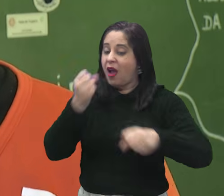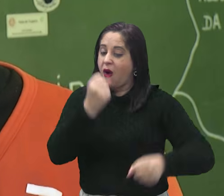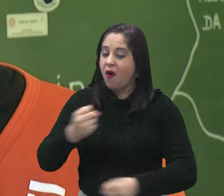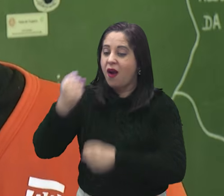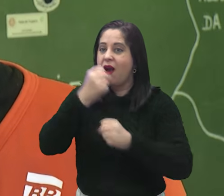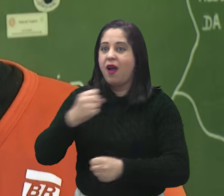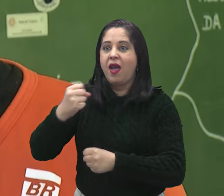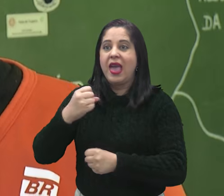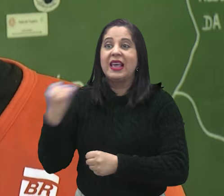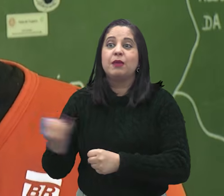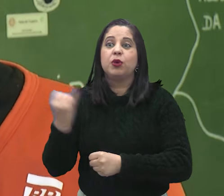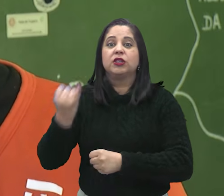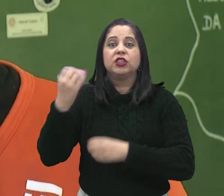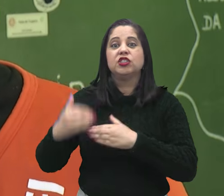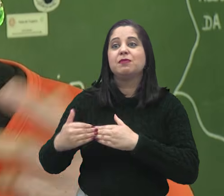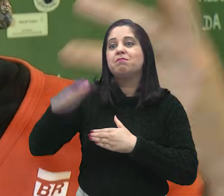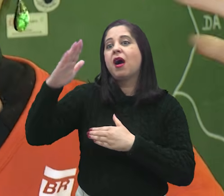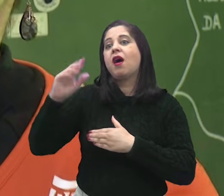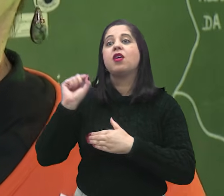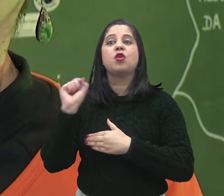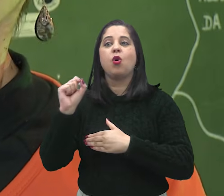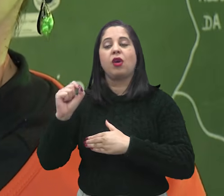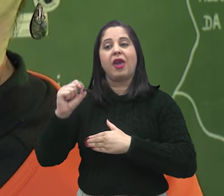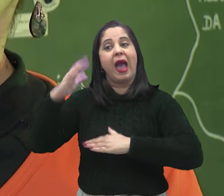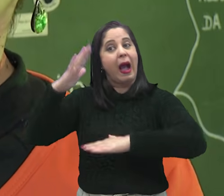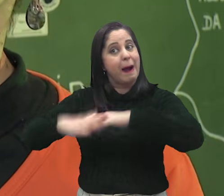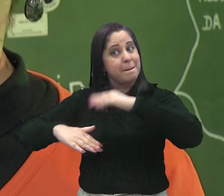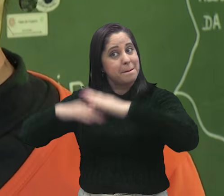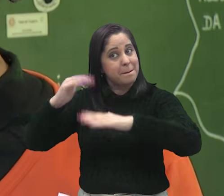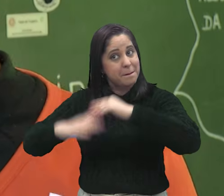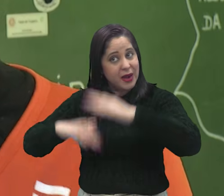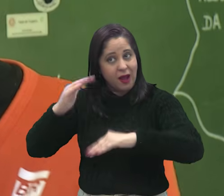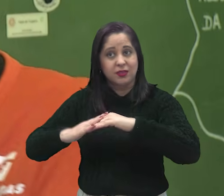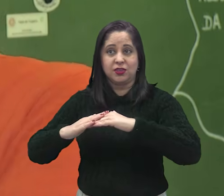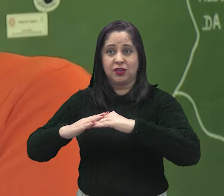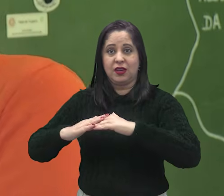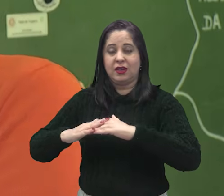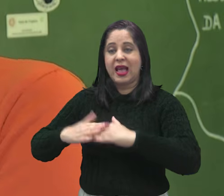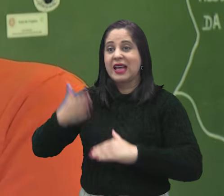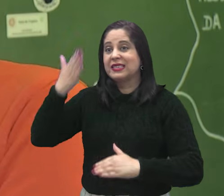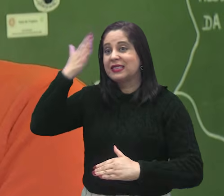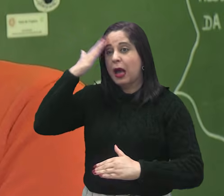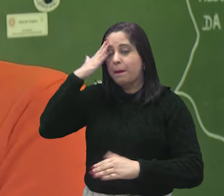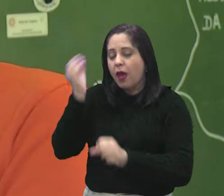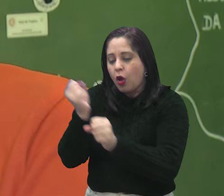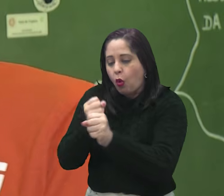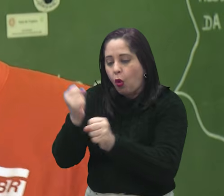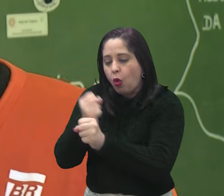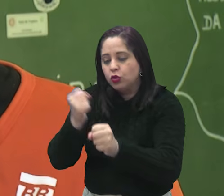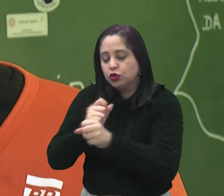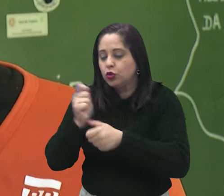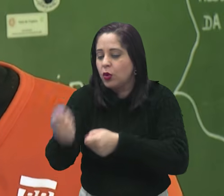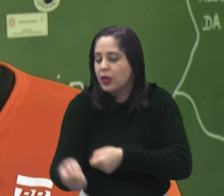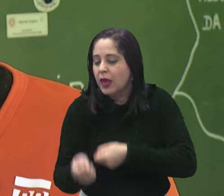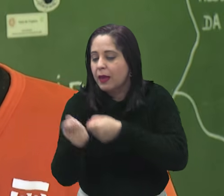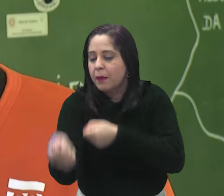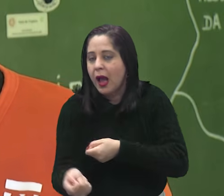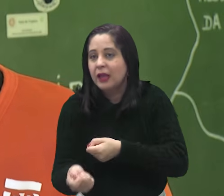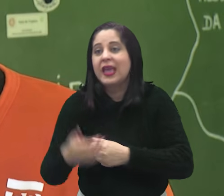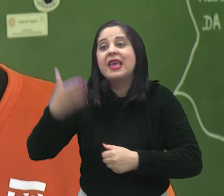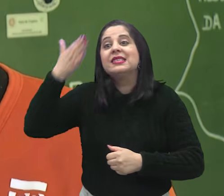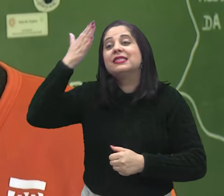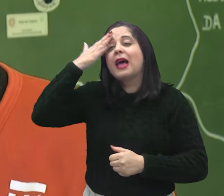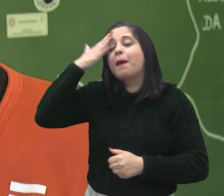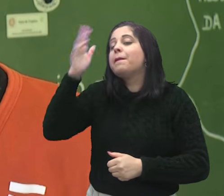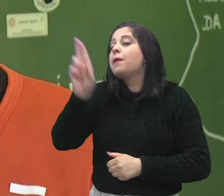tem, né? É tanto saber fazer uma enxada, quanto saber usar uma enxada. E a